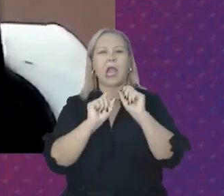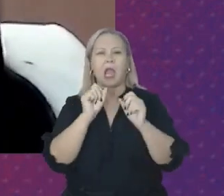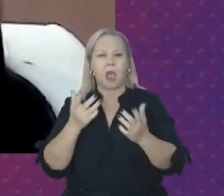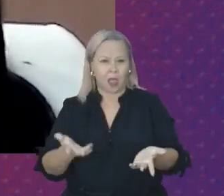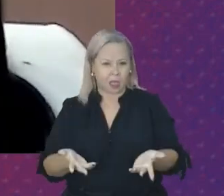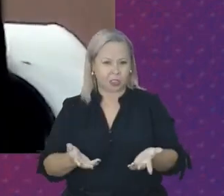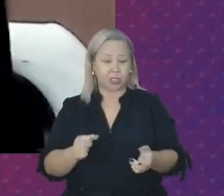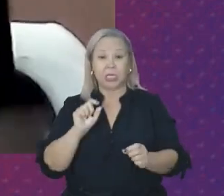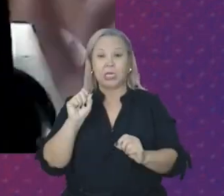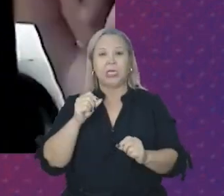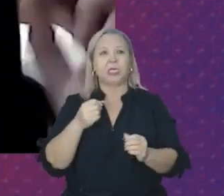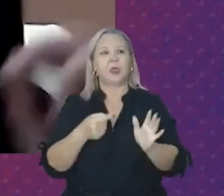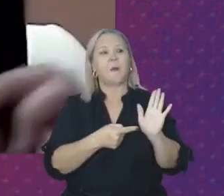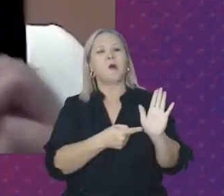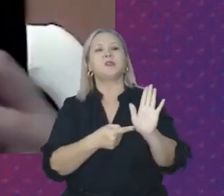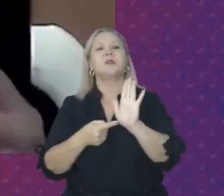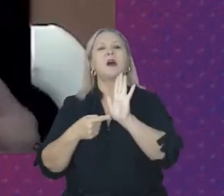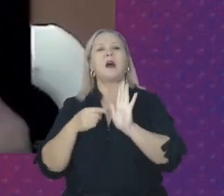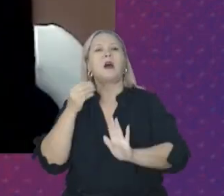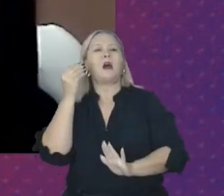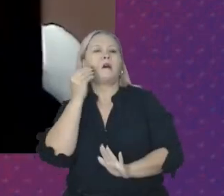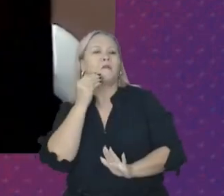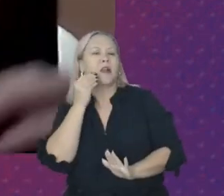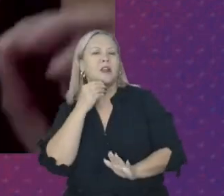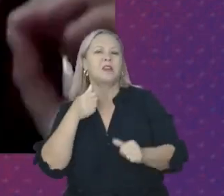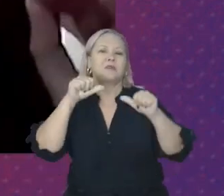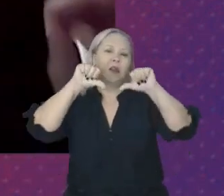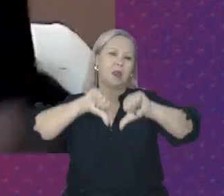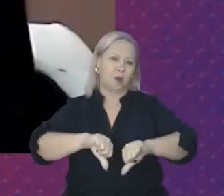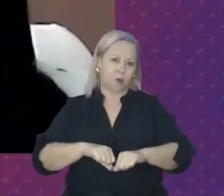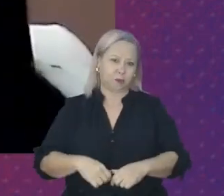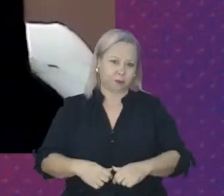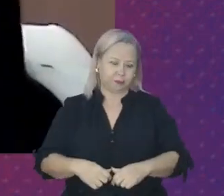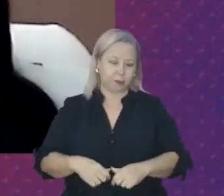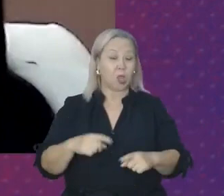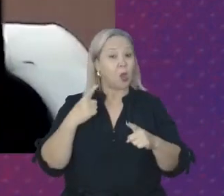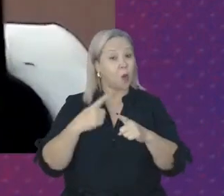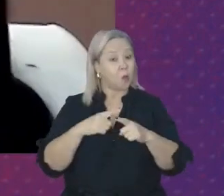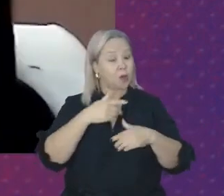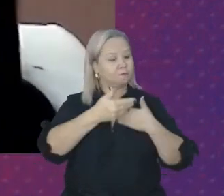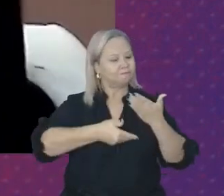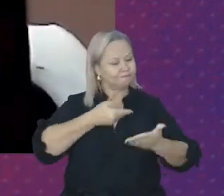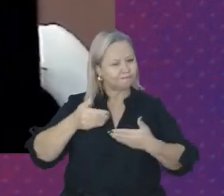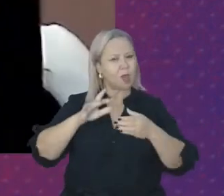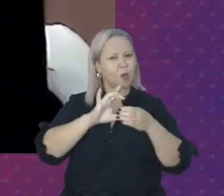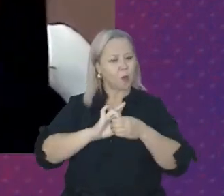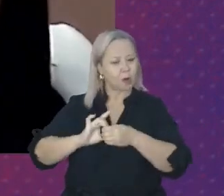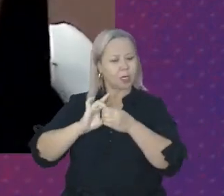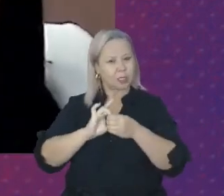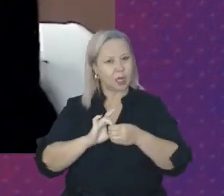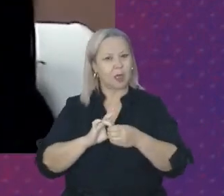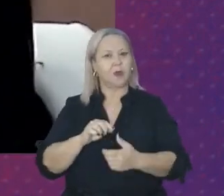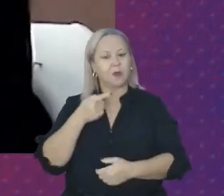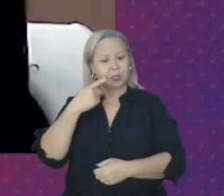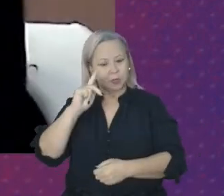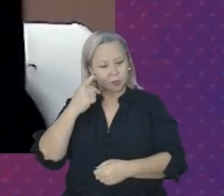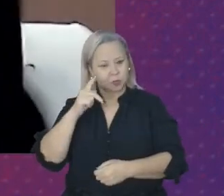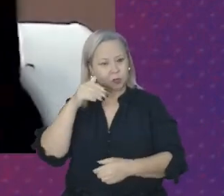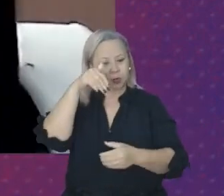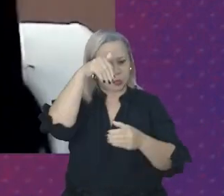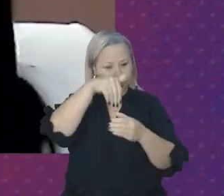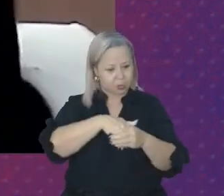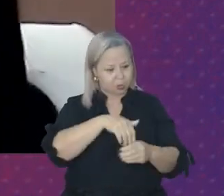da vulnerabilidade, de conectar as pessoas, inclusive você com o seu